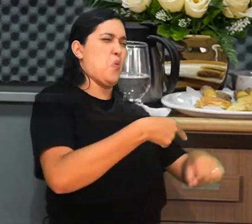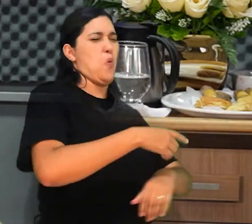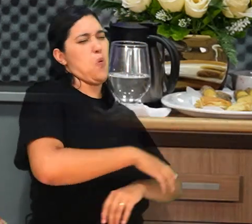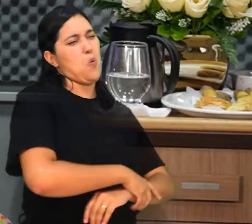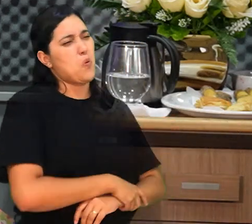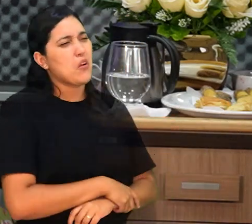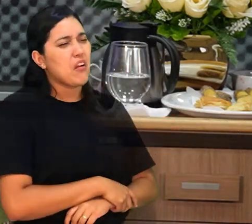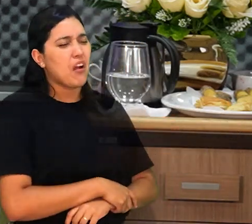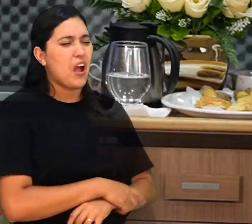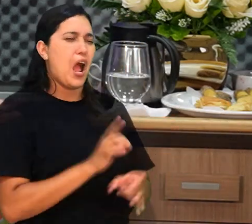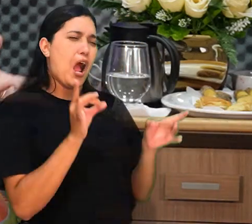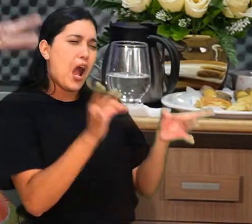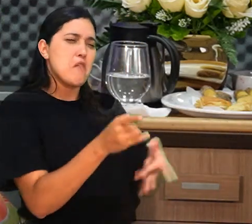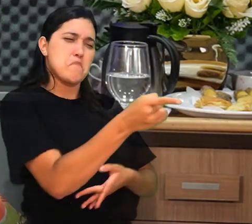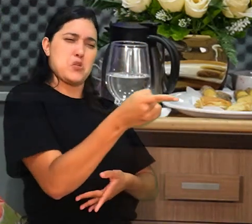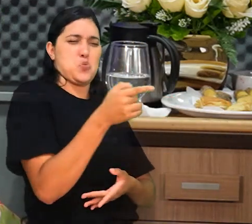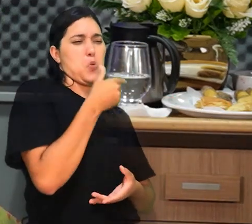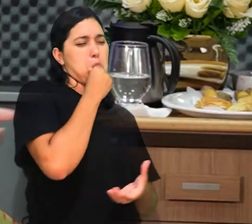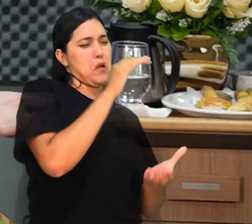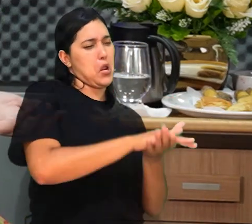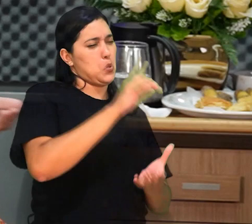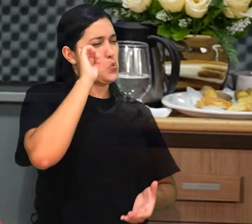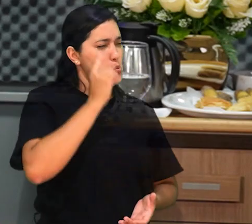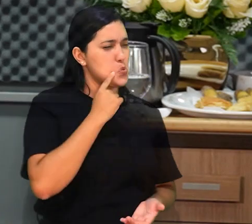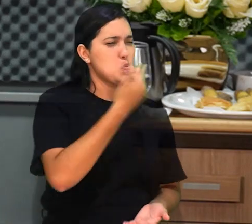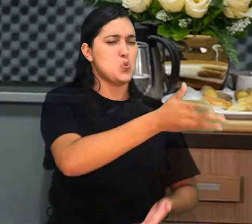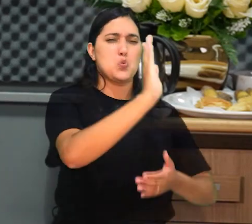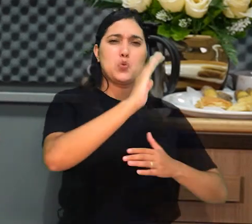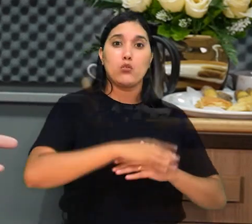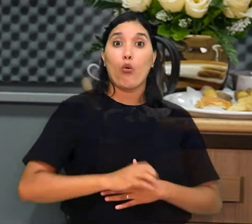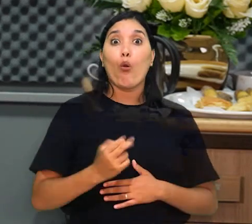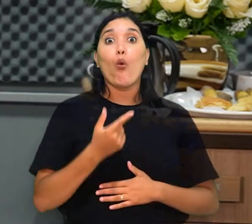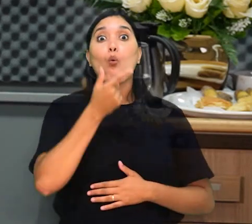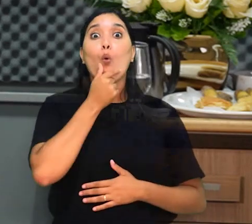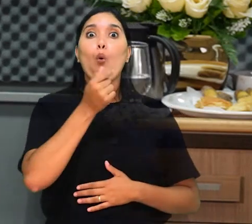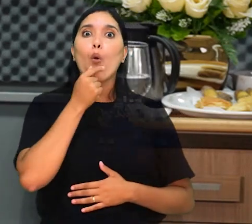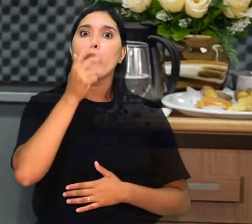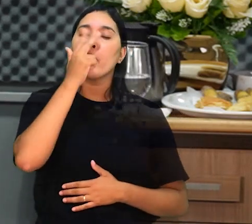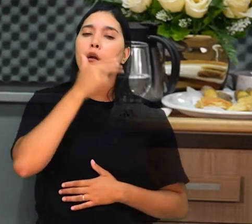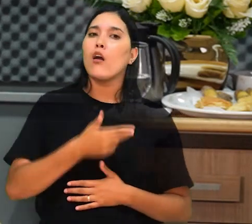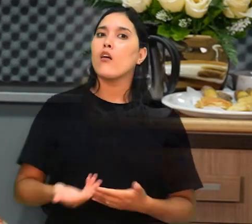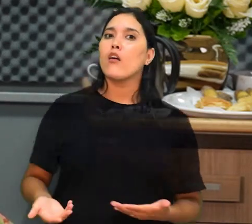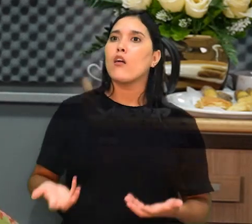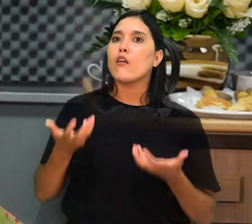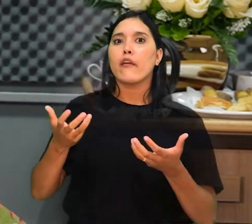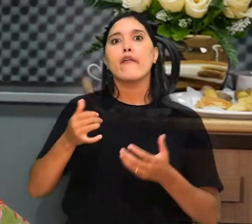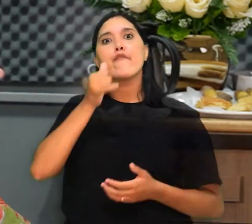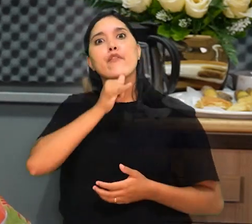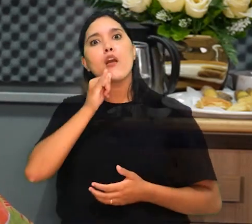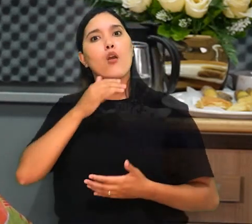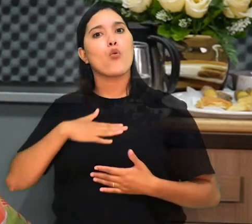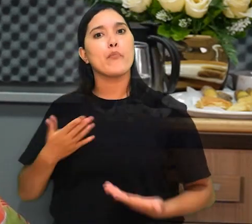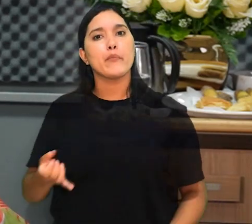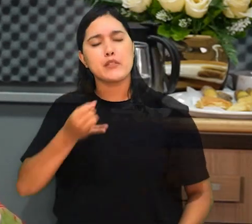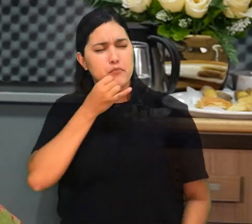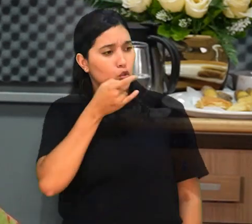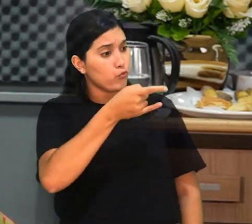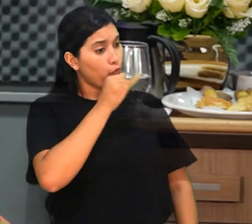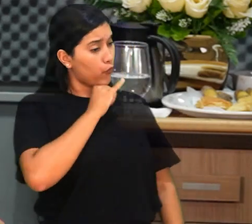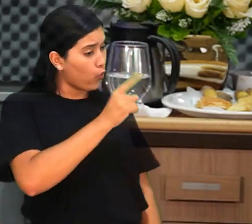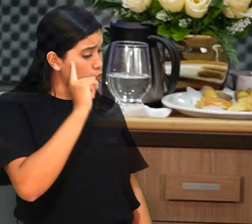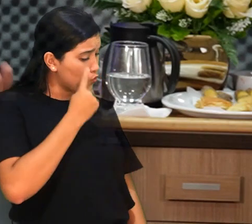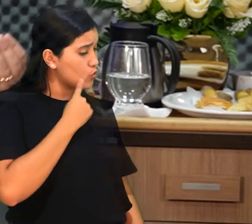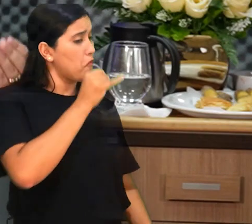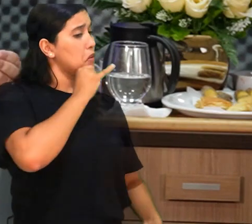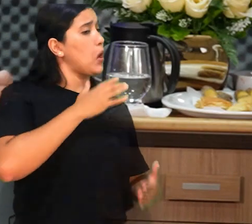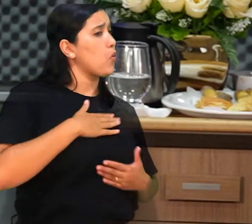contra, né? A sociedade sempre, todo o tempo ali em cima. Ah, tu é doida. E deixa esse cara aí, olha aqui.